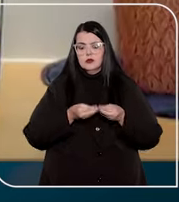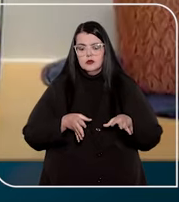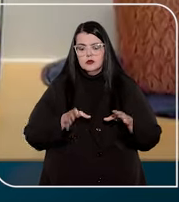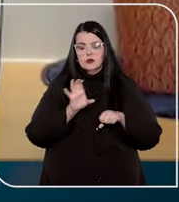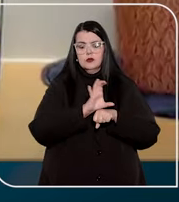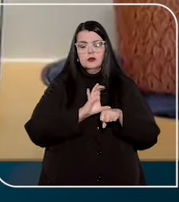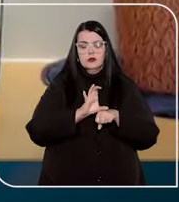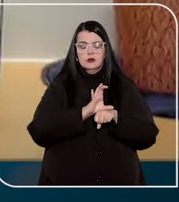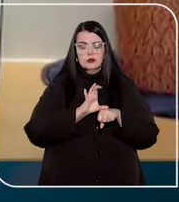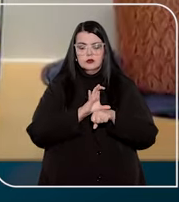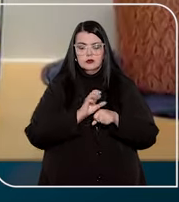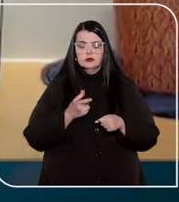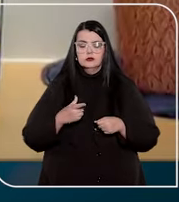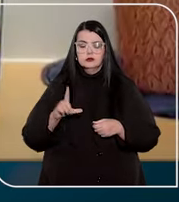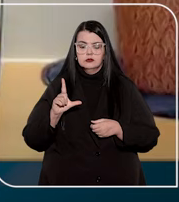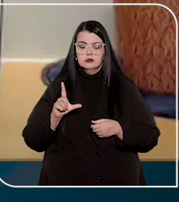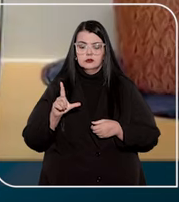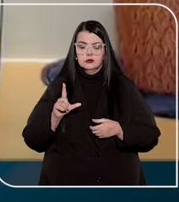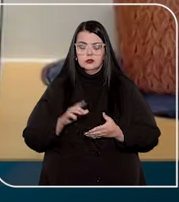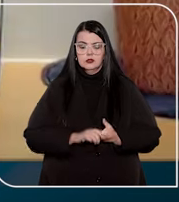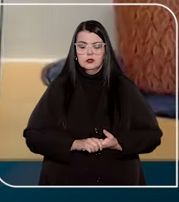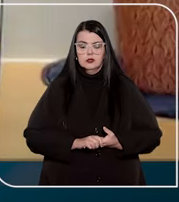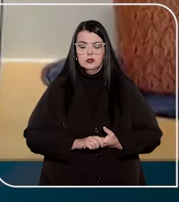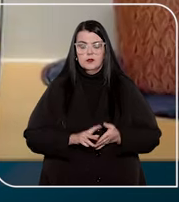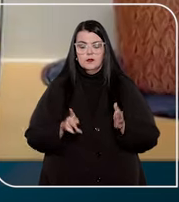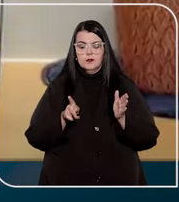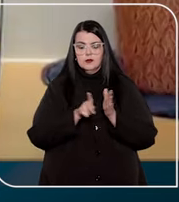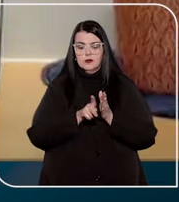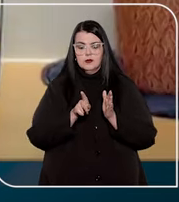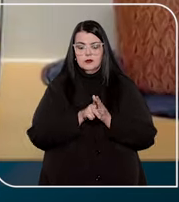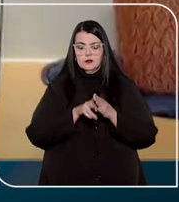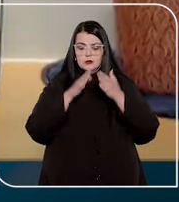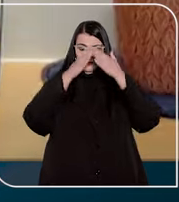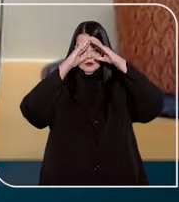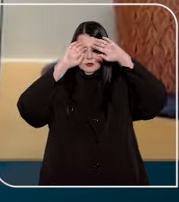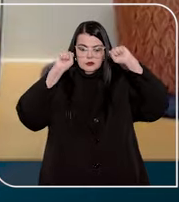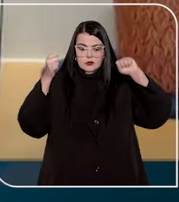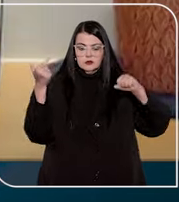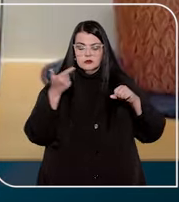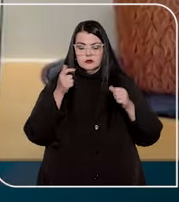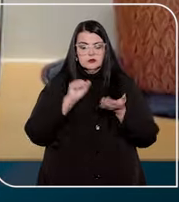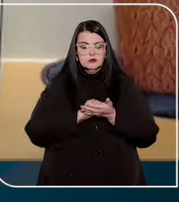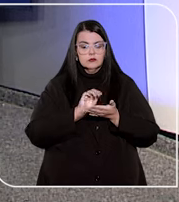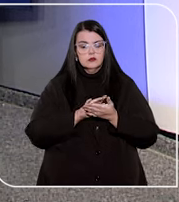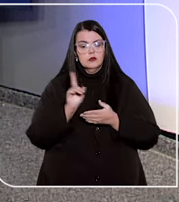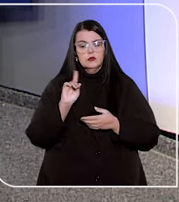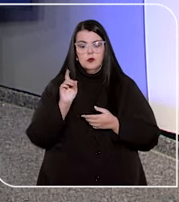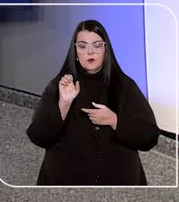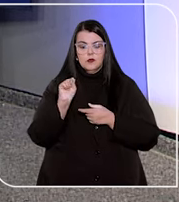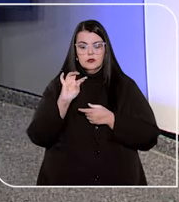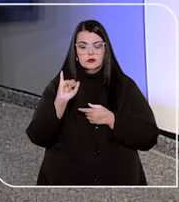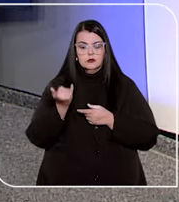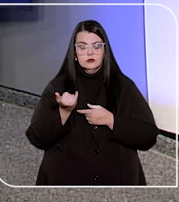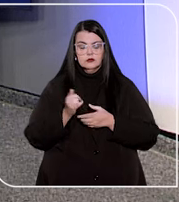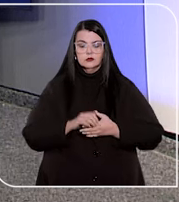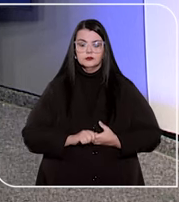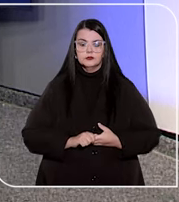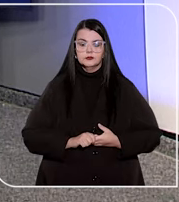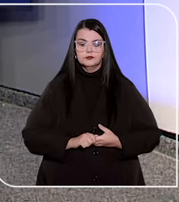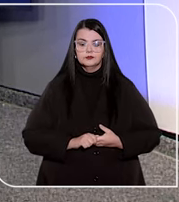ou alegadamente ocorridas lá no Tribunal de Segunda Instância, e não contra o acordo do STJ. Isso, Fátima,